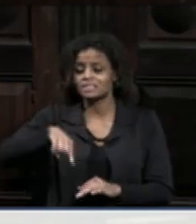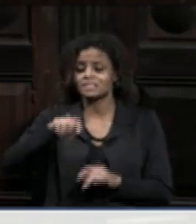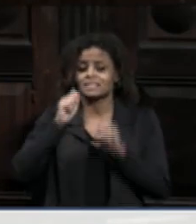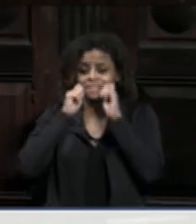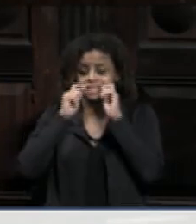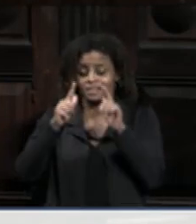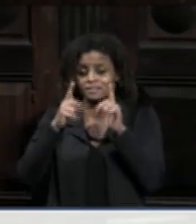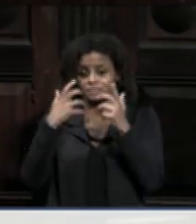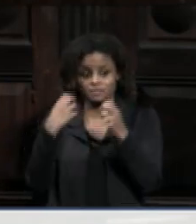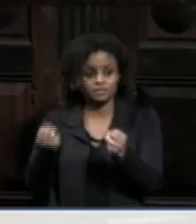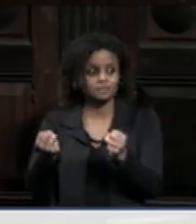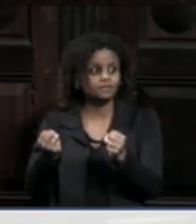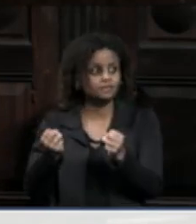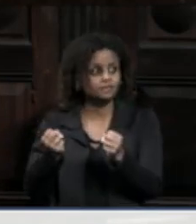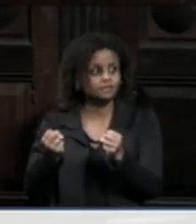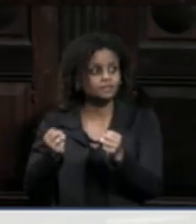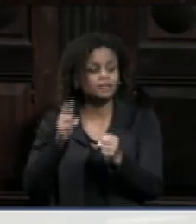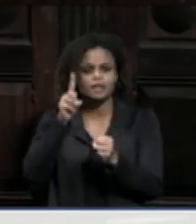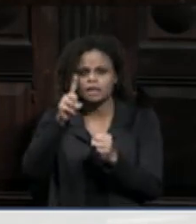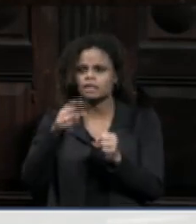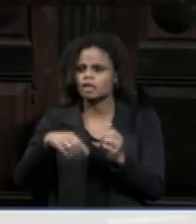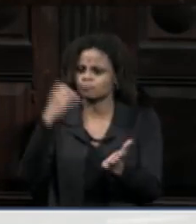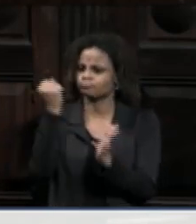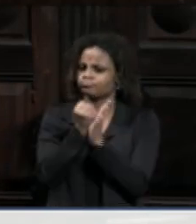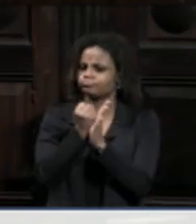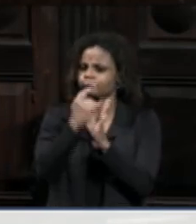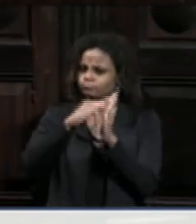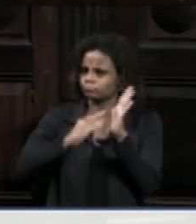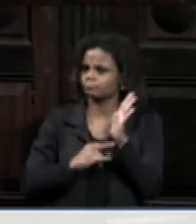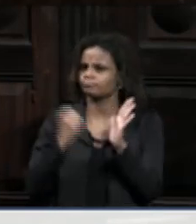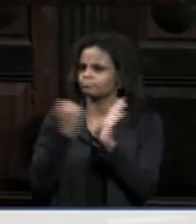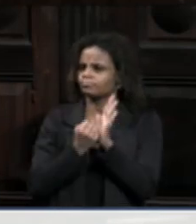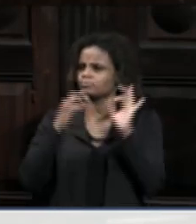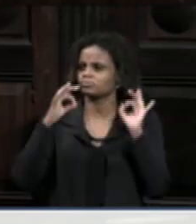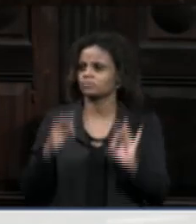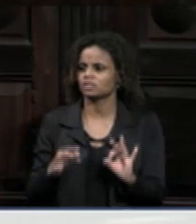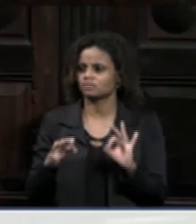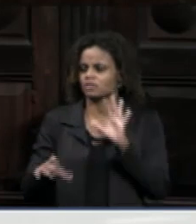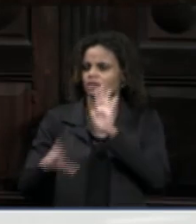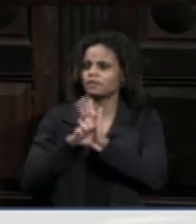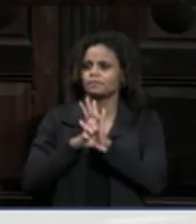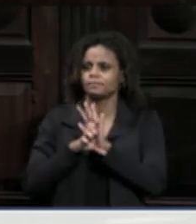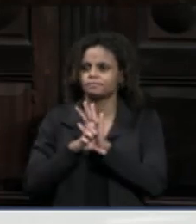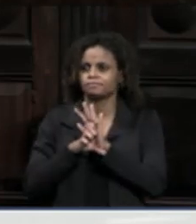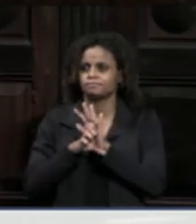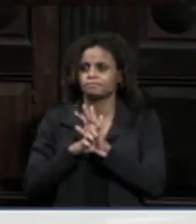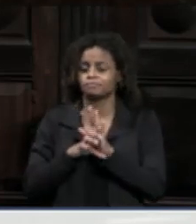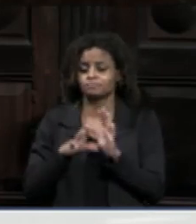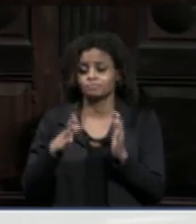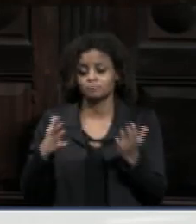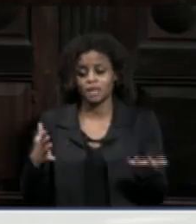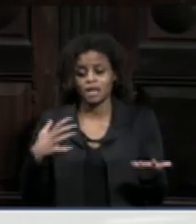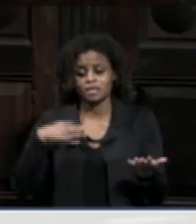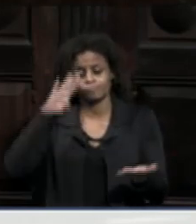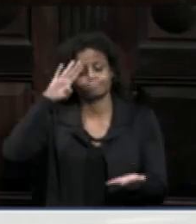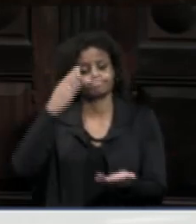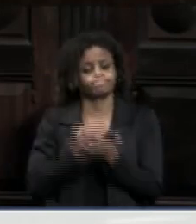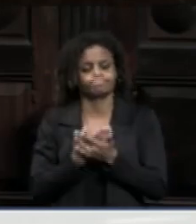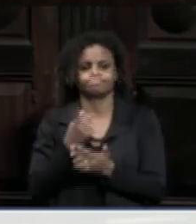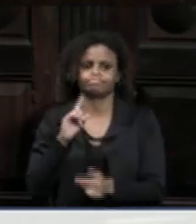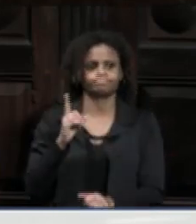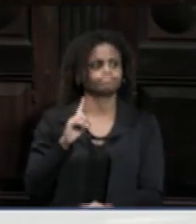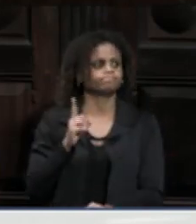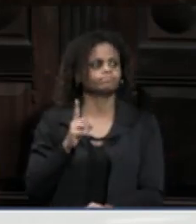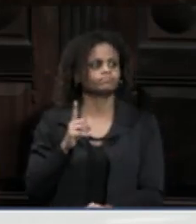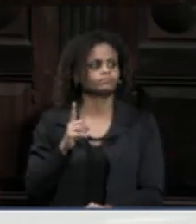aprovássemos, ele iria sancioná-lo. Mas não acredito